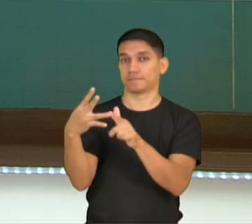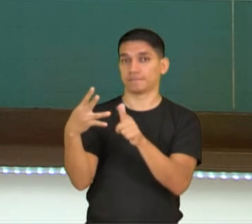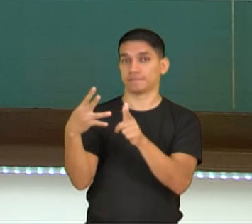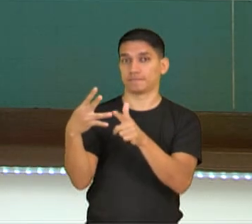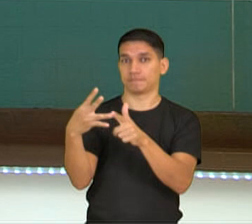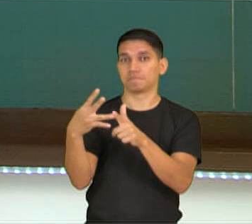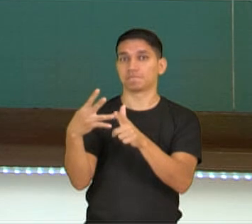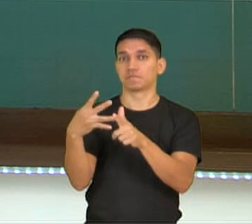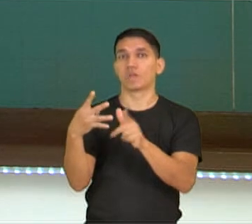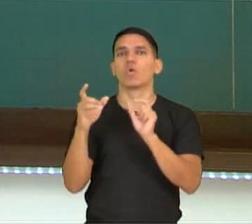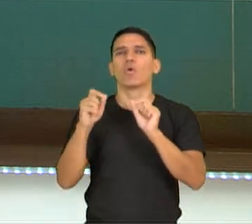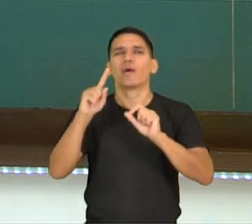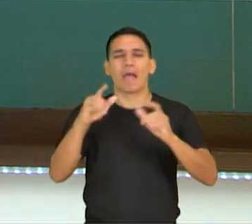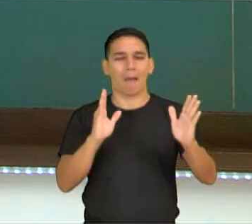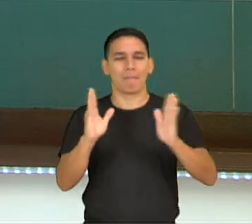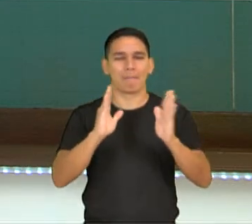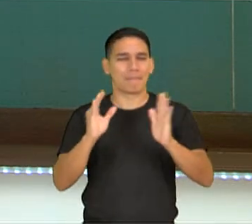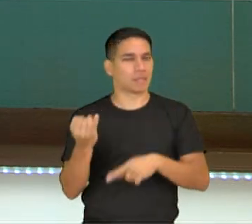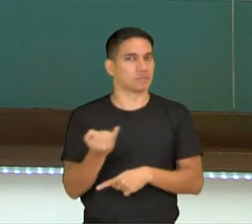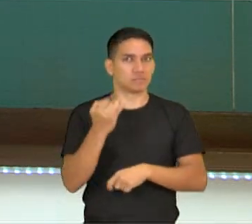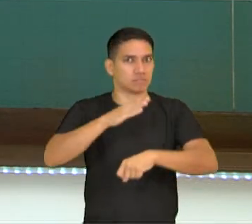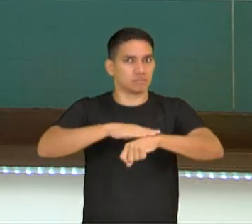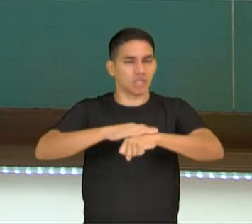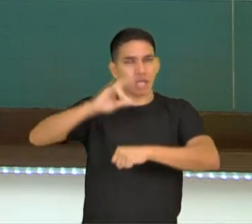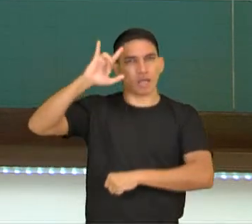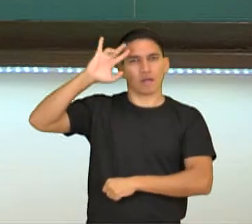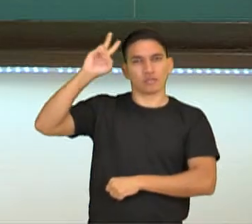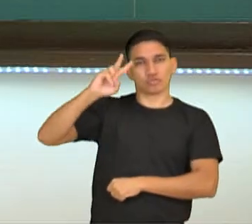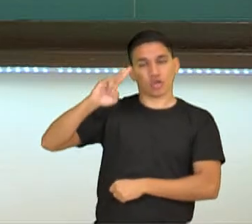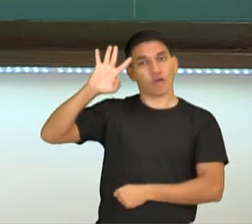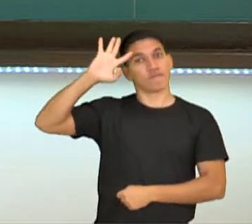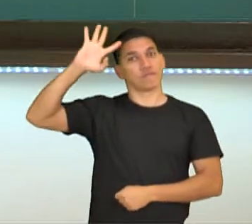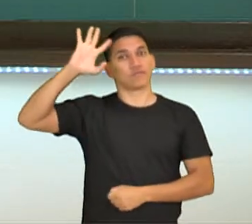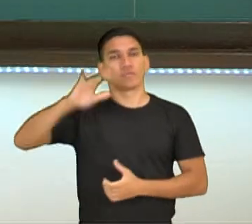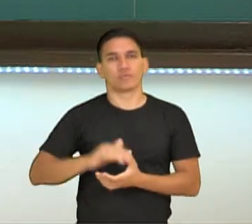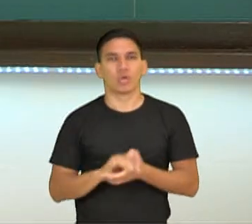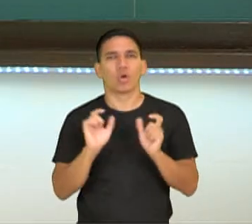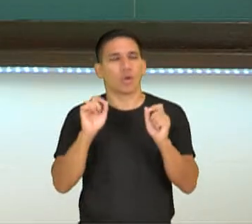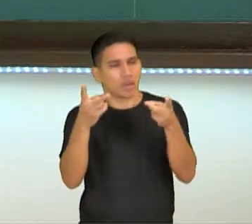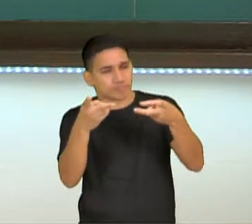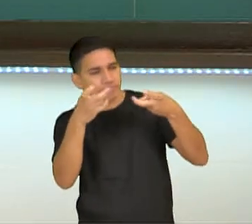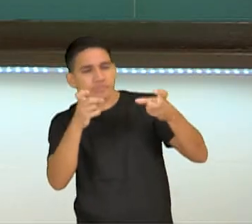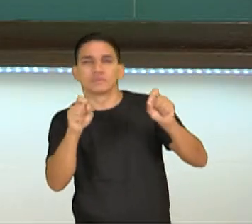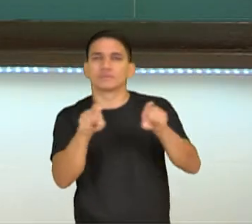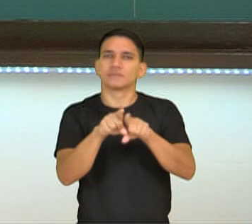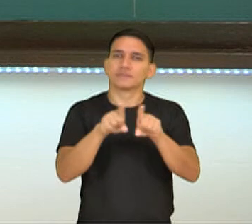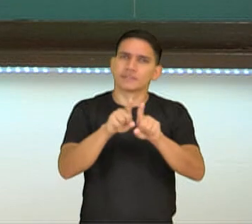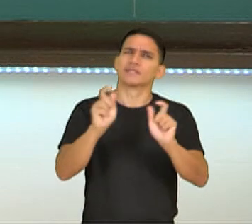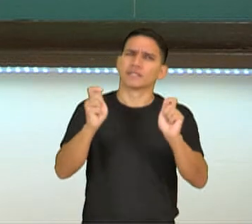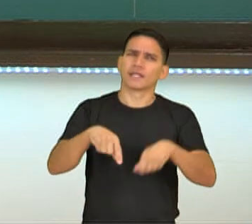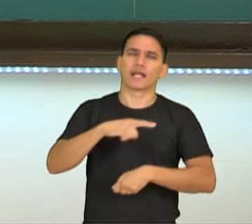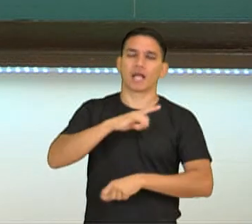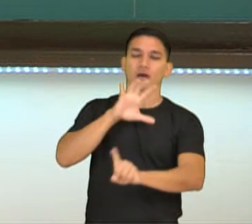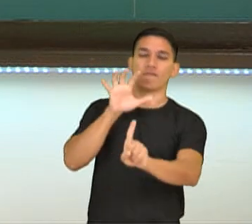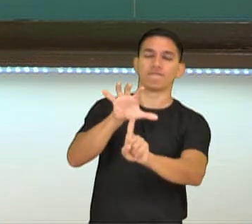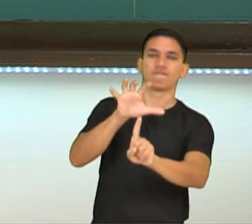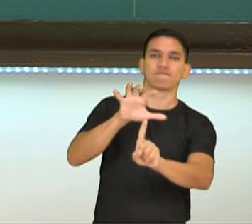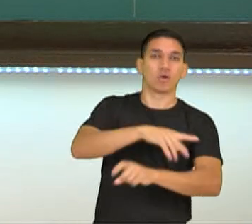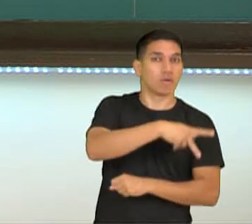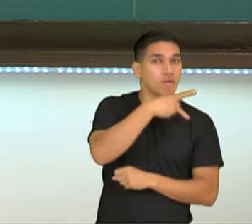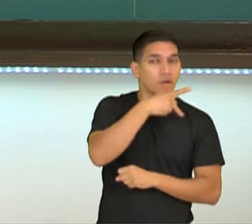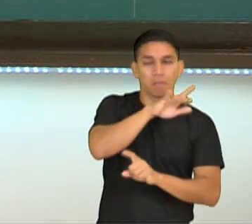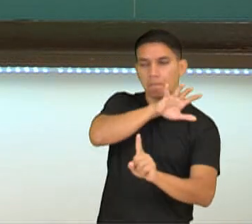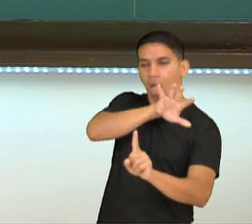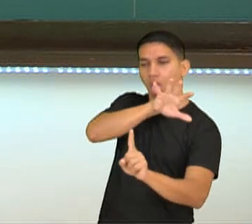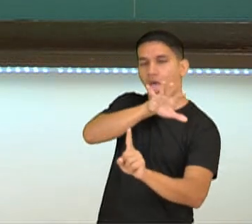né? Esse período tão fundamental para a história da filosofia. Nós vamos ver, então, essa influência de Platão,